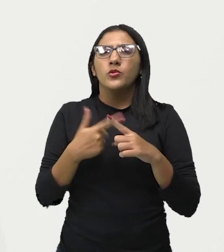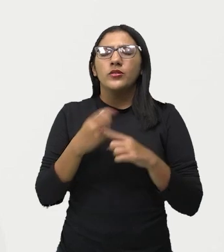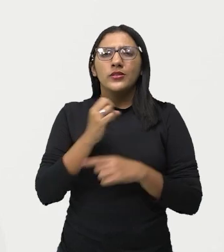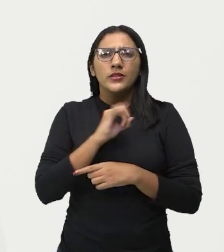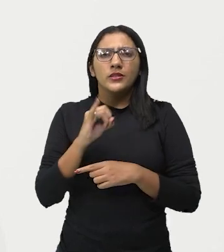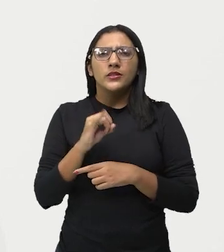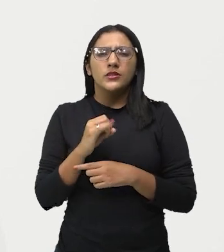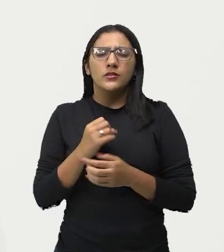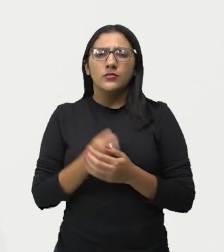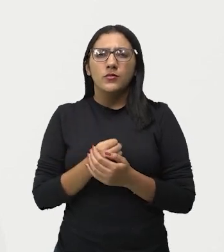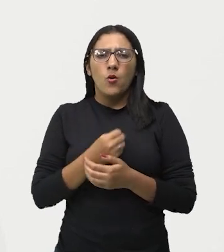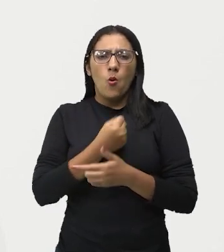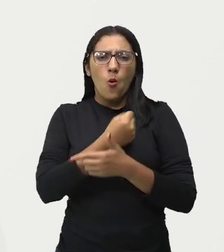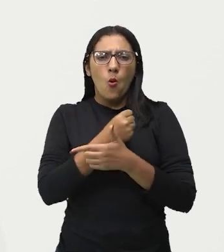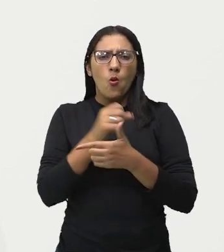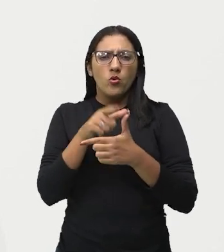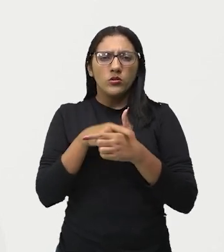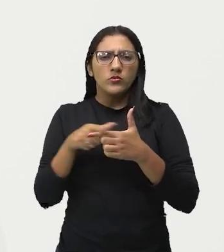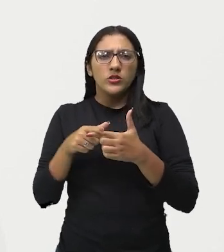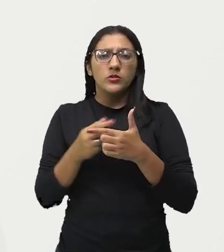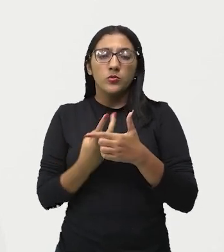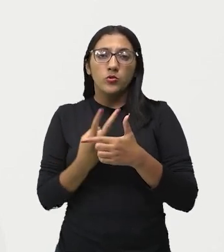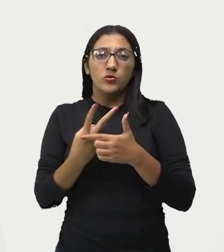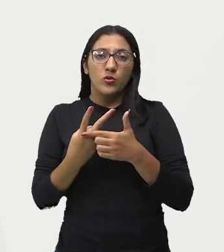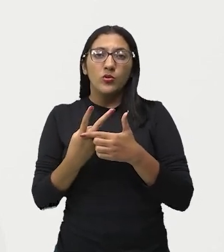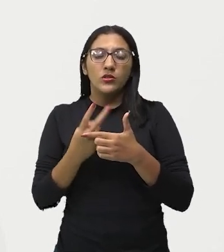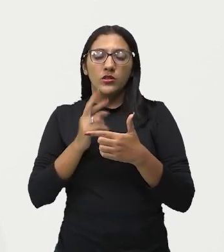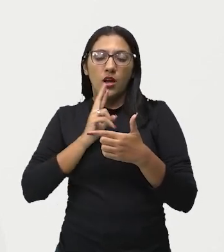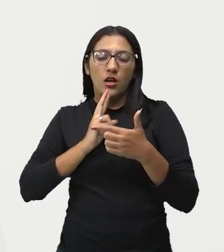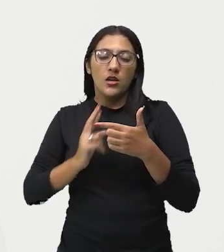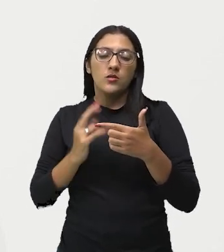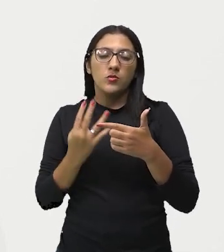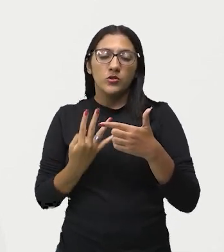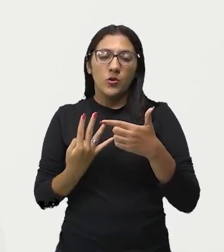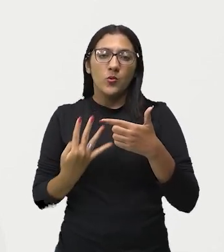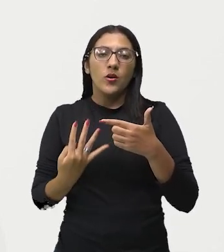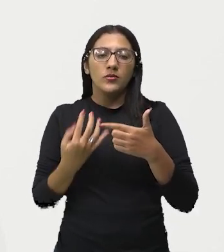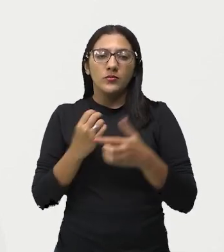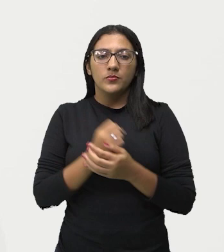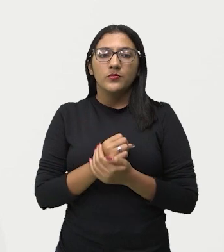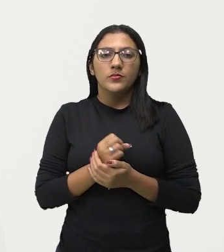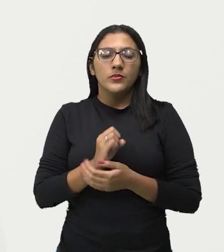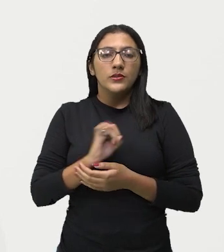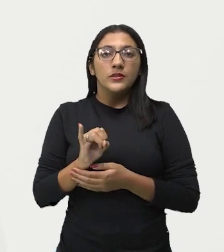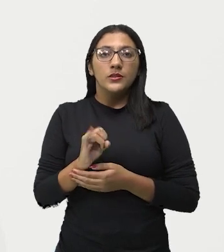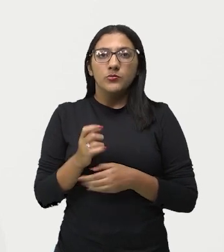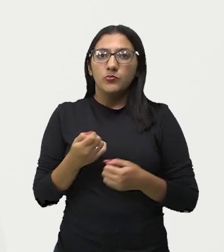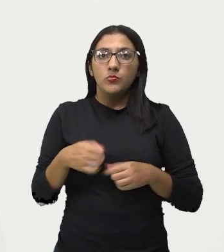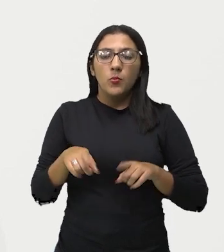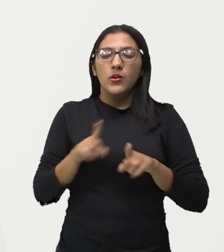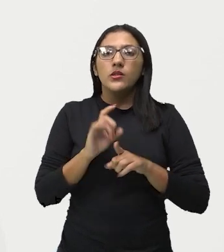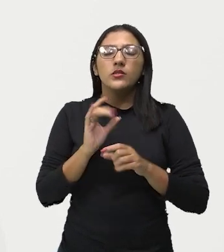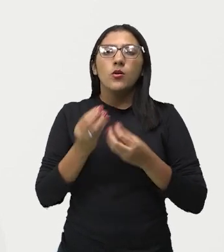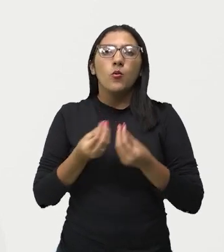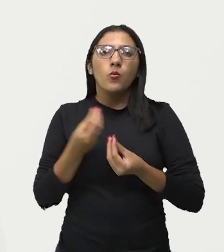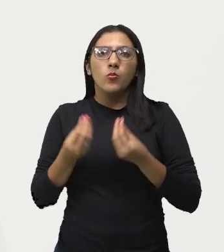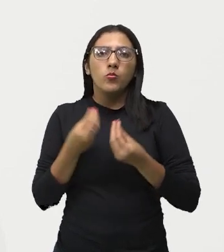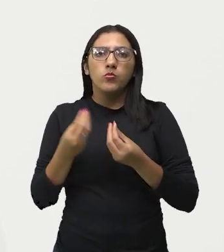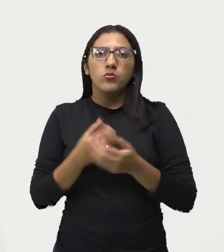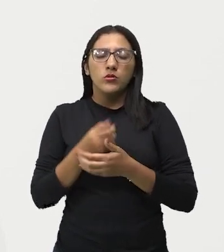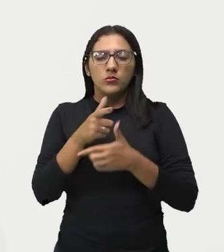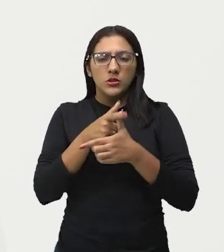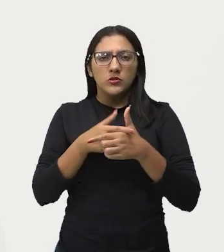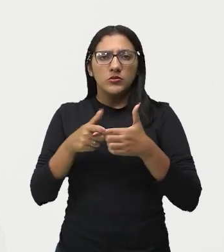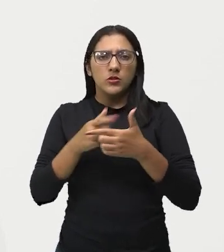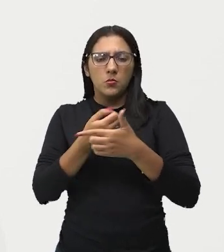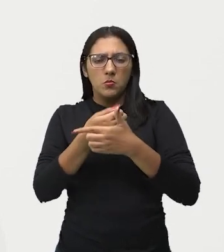você dividir 8 por 2, nós vamos ter então 4, né? Lembrando que para ser divisor não pode sobrar resto na divisão.